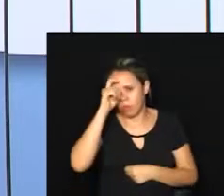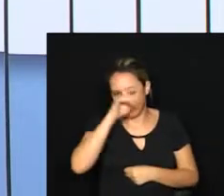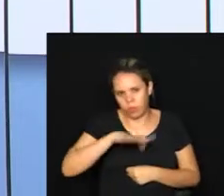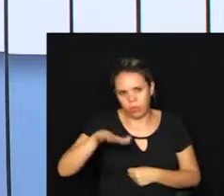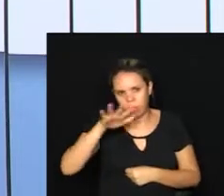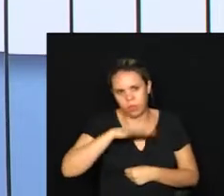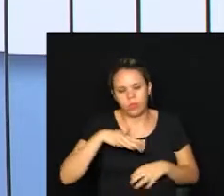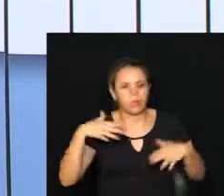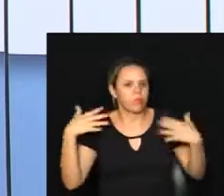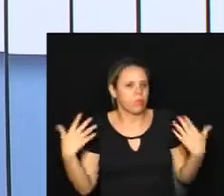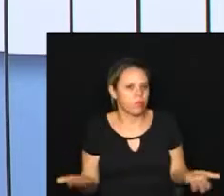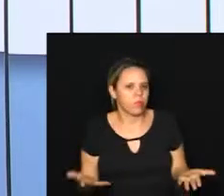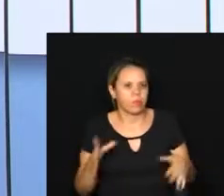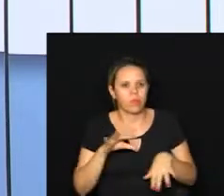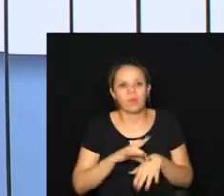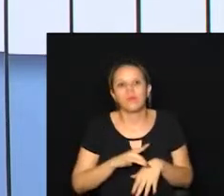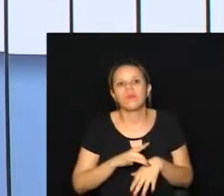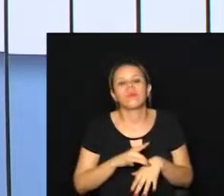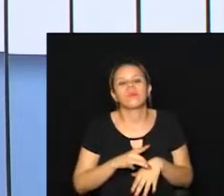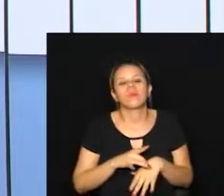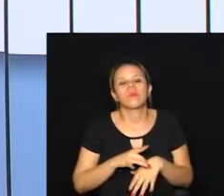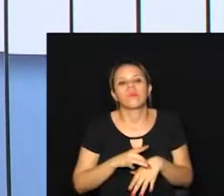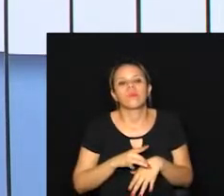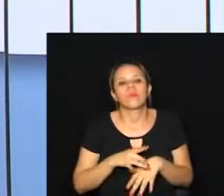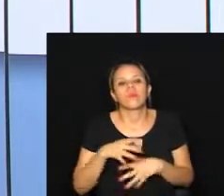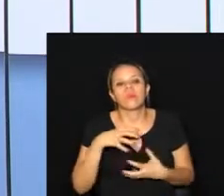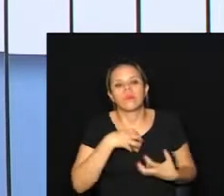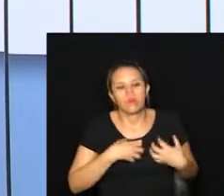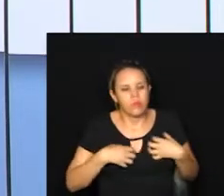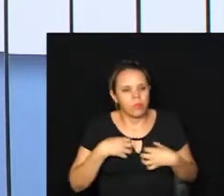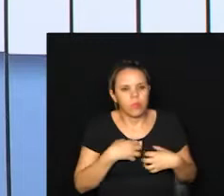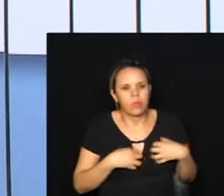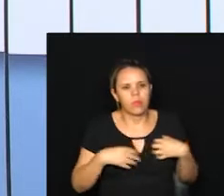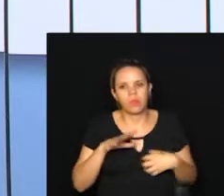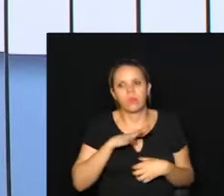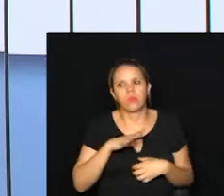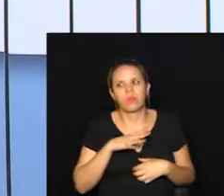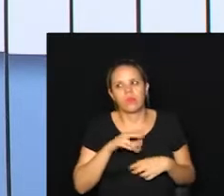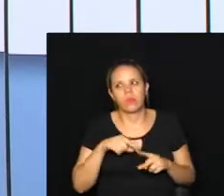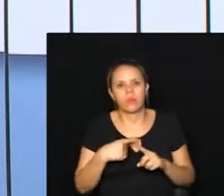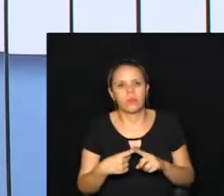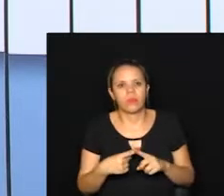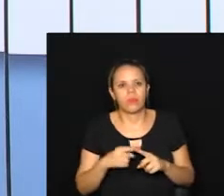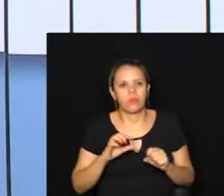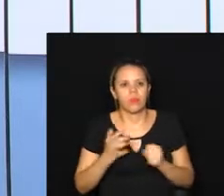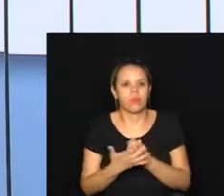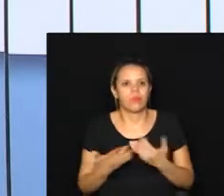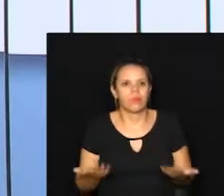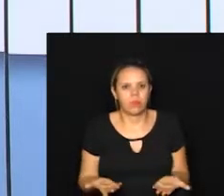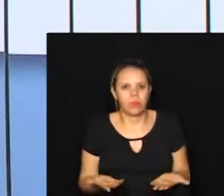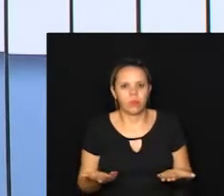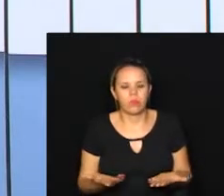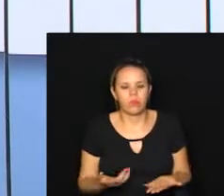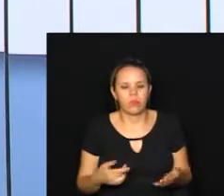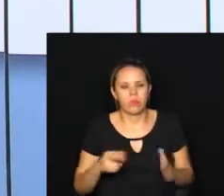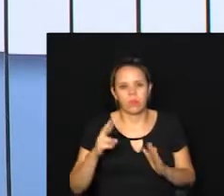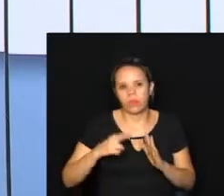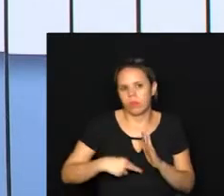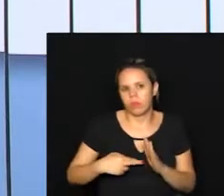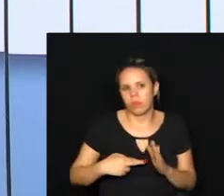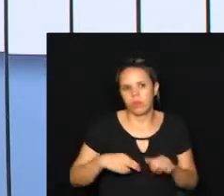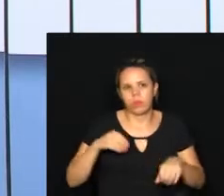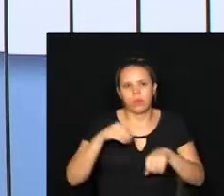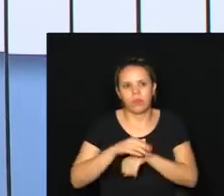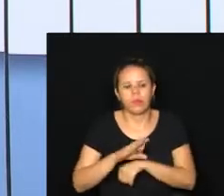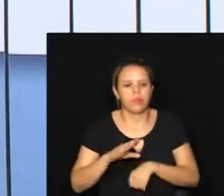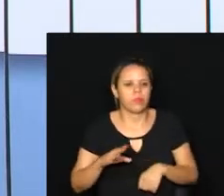hospitais, quais são as doenças que estão afligindo a cidade, além da Covid. A gente fala só de Covid, mas esse relatório trouxe